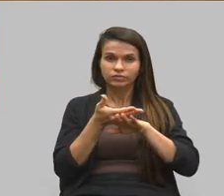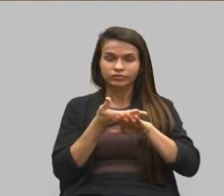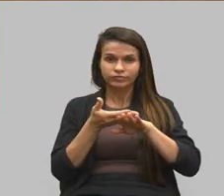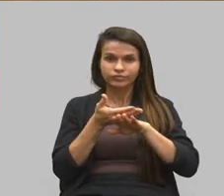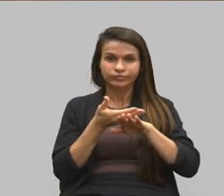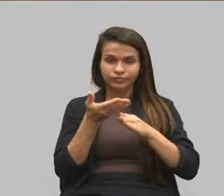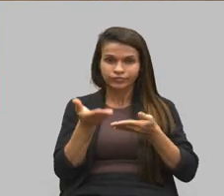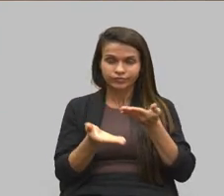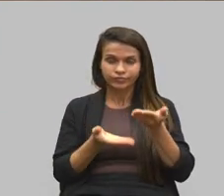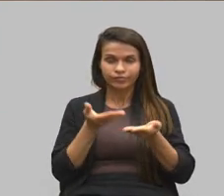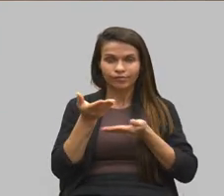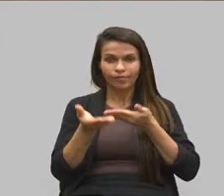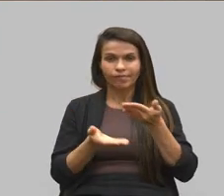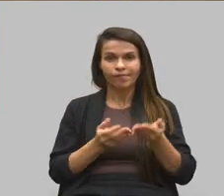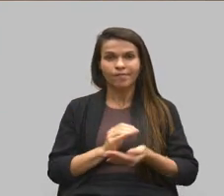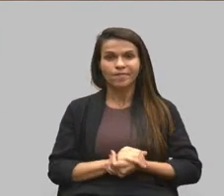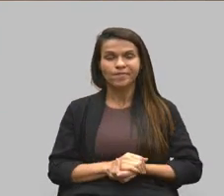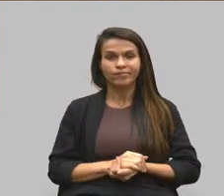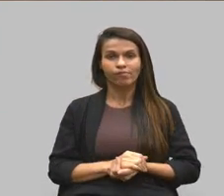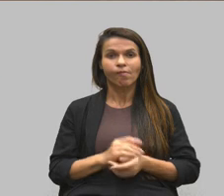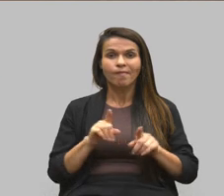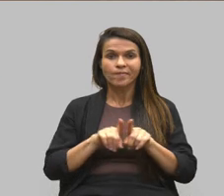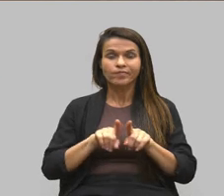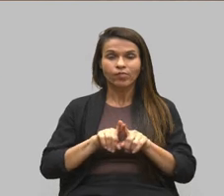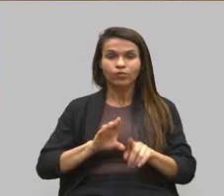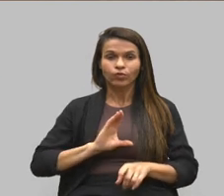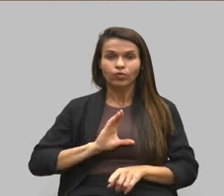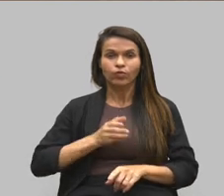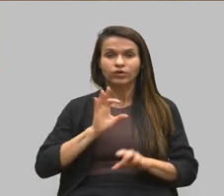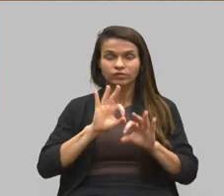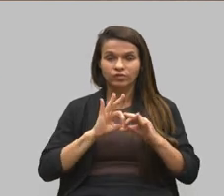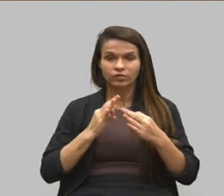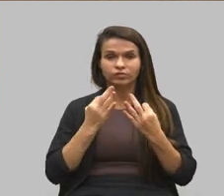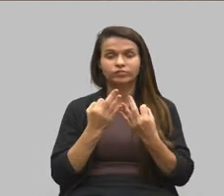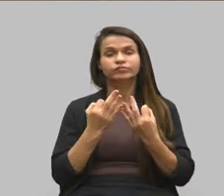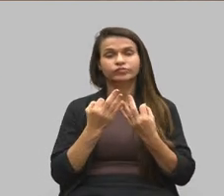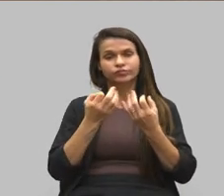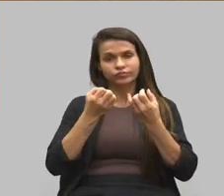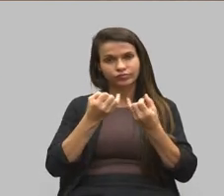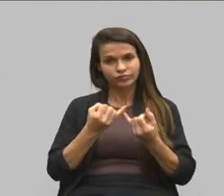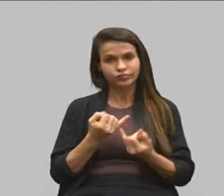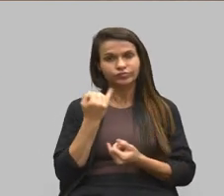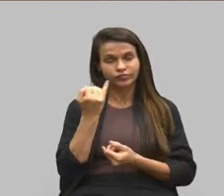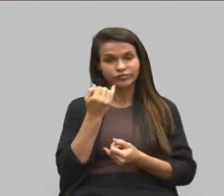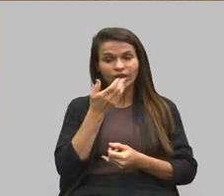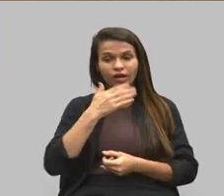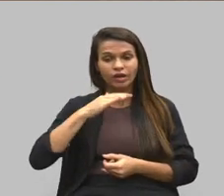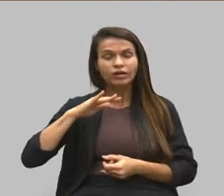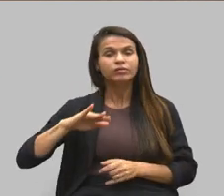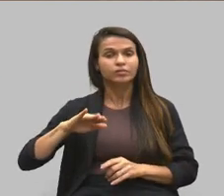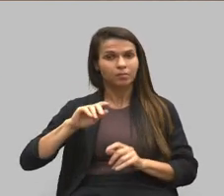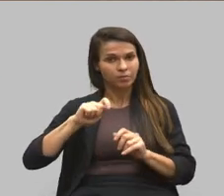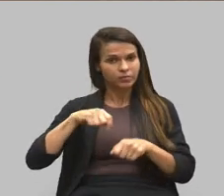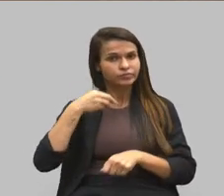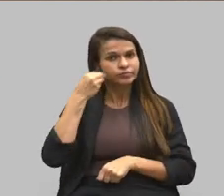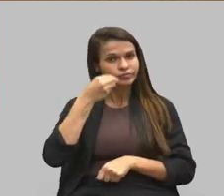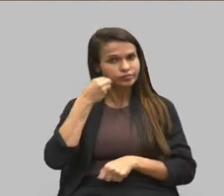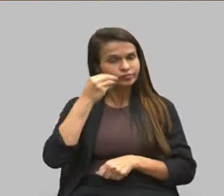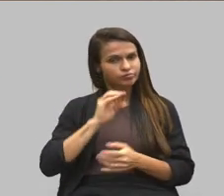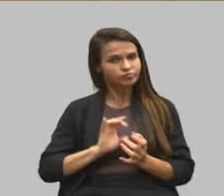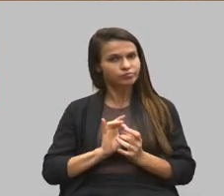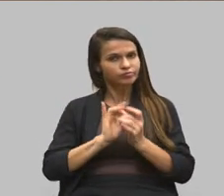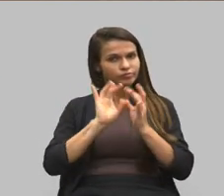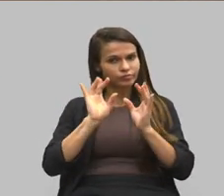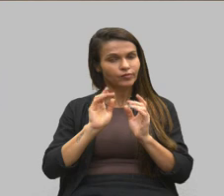eh eh e também encorajar as famílias quanto a necessidade de deixar que essas crianças experimentem e ao potencial de